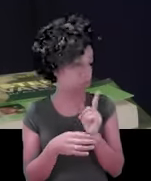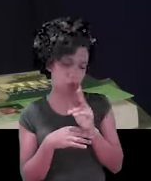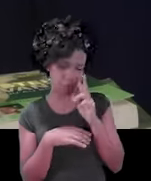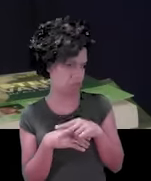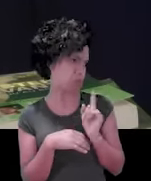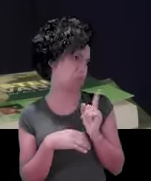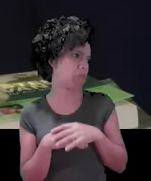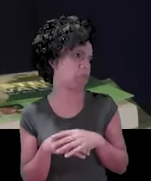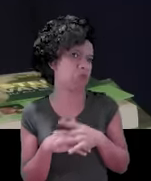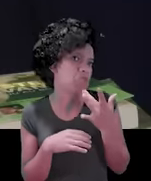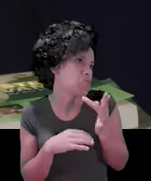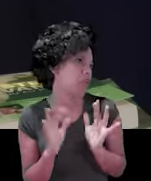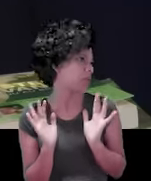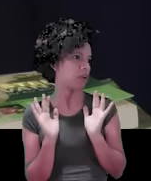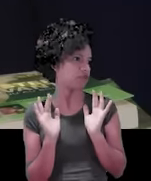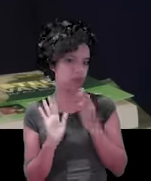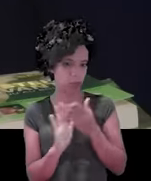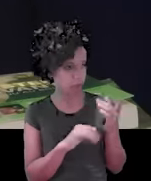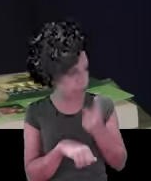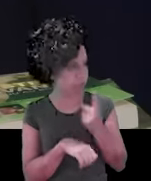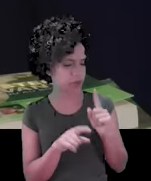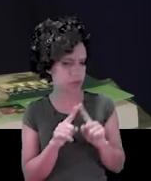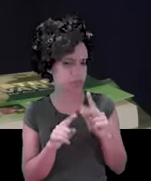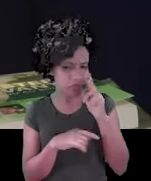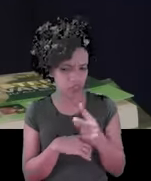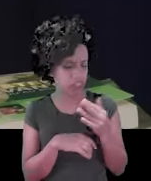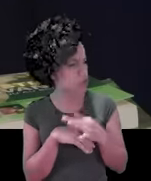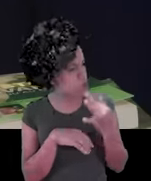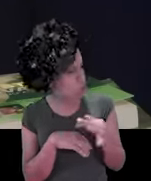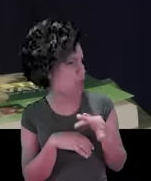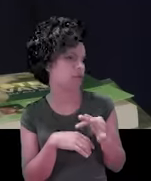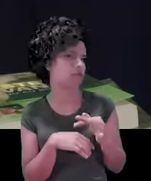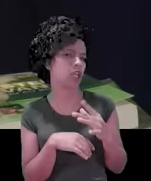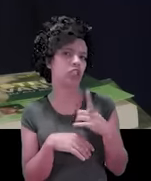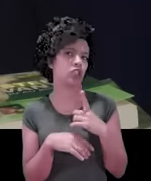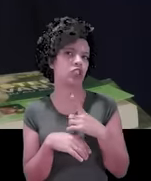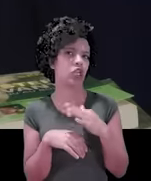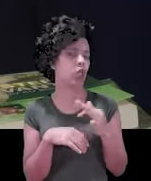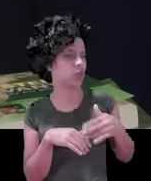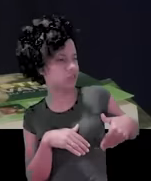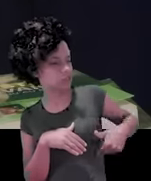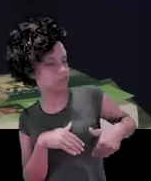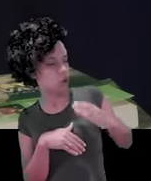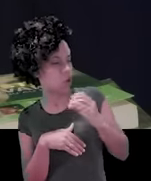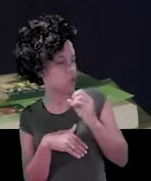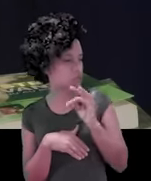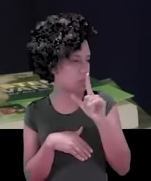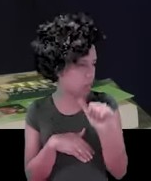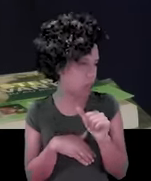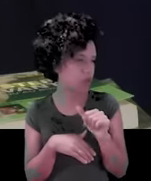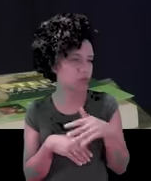Pelo que eu vi lá não né eu eu não sabia Na época na hora né sabia que tava doendo e inchado tinha uma dor grande na costela também